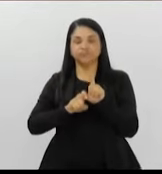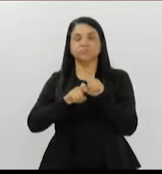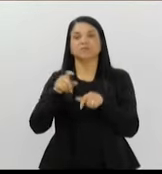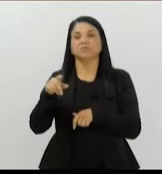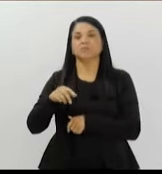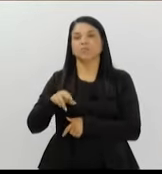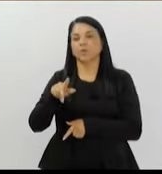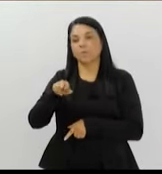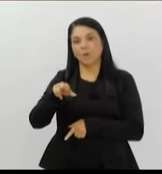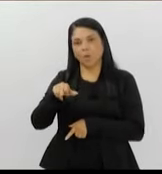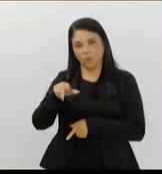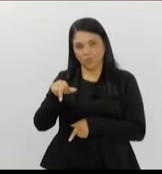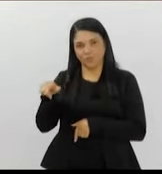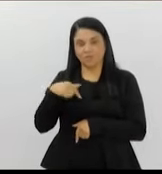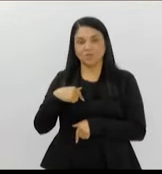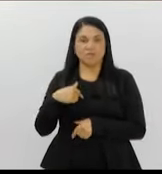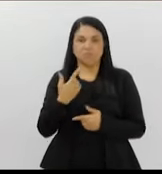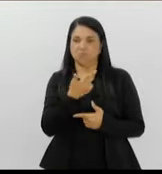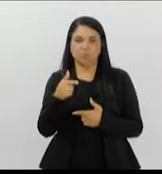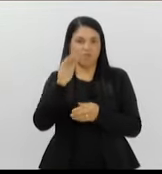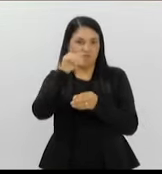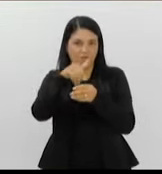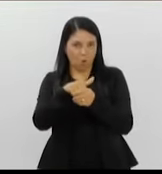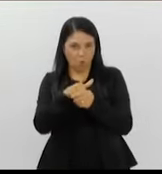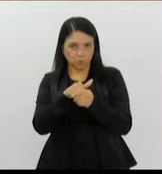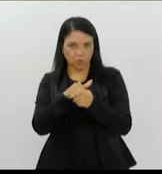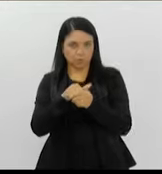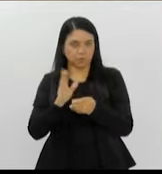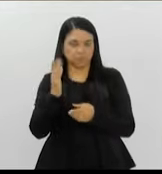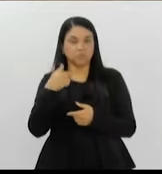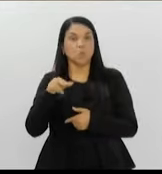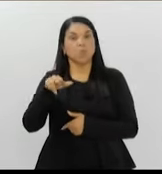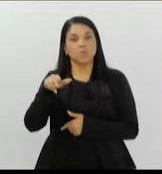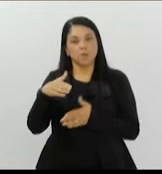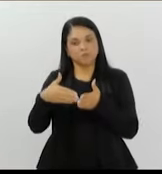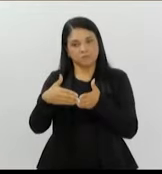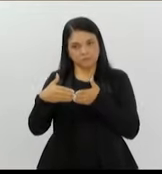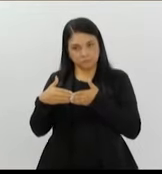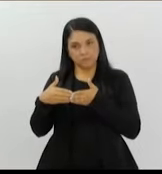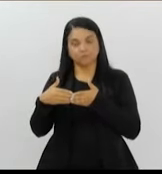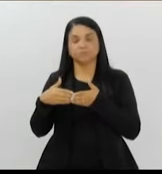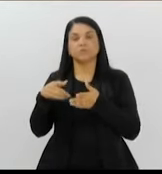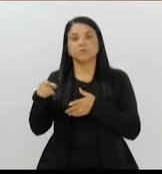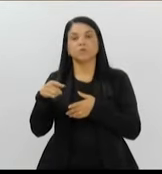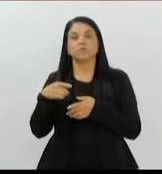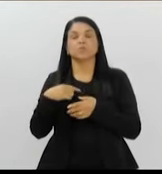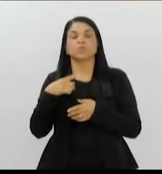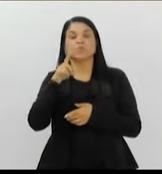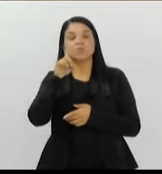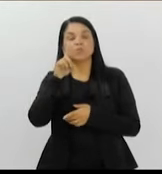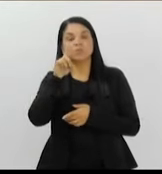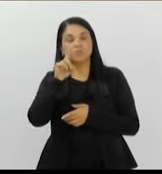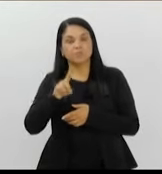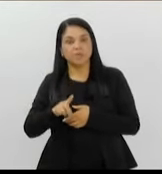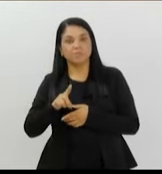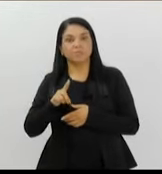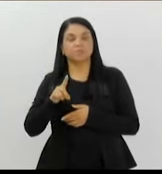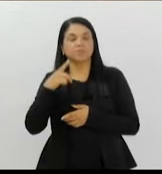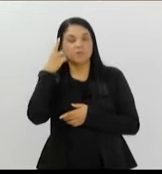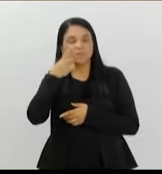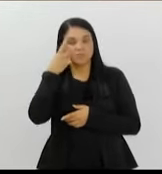voto para se eleger. O irmão dele, que é deputado federal, teve que se licenciar para que um deputado estadual, cujo irmão era suplente de deputado